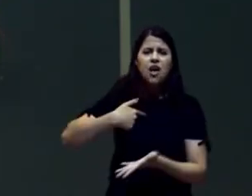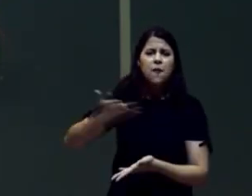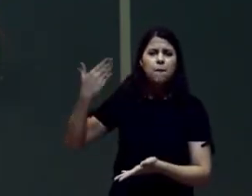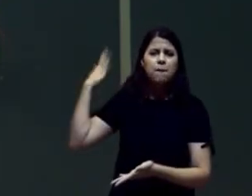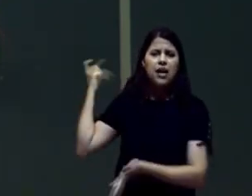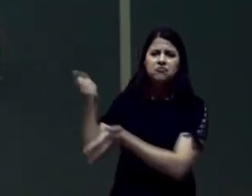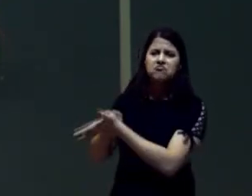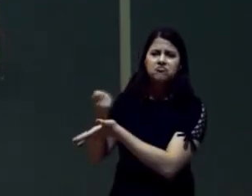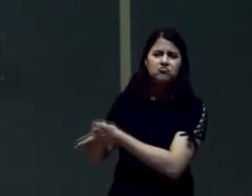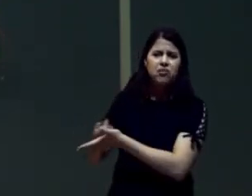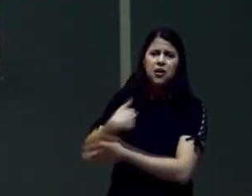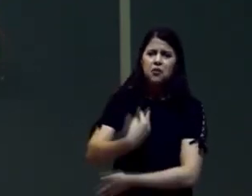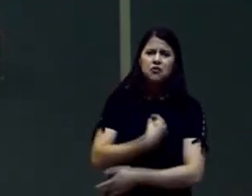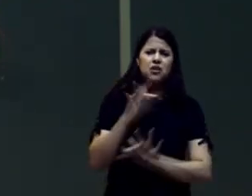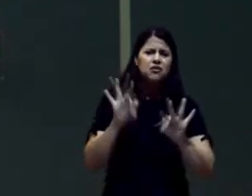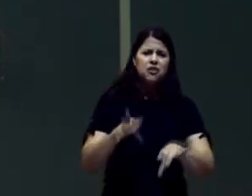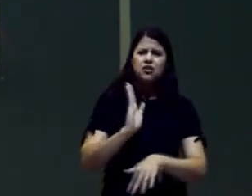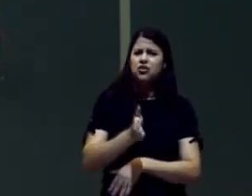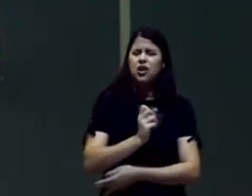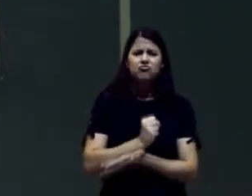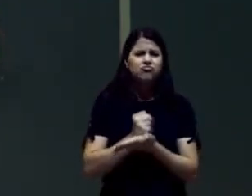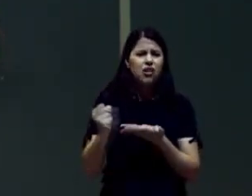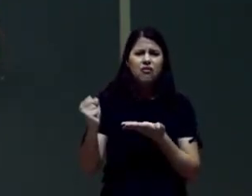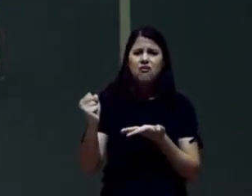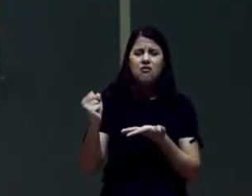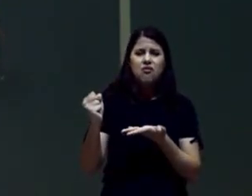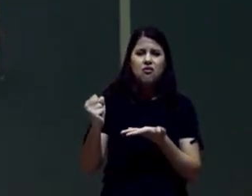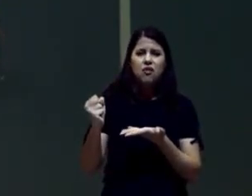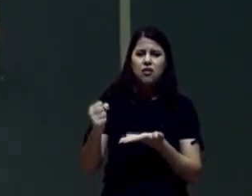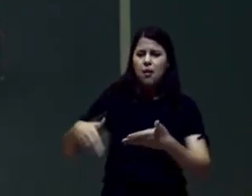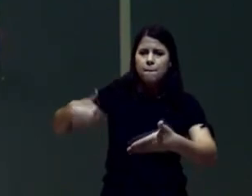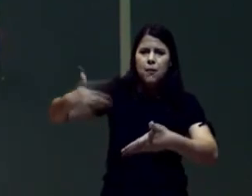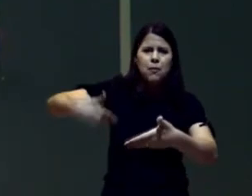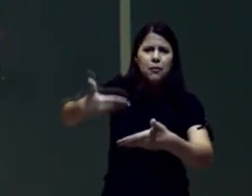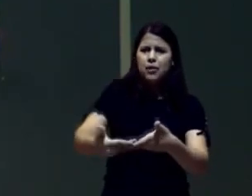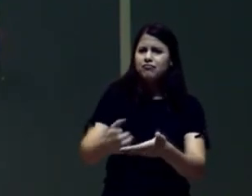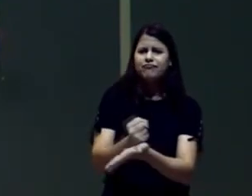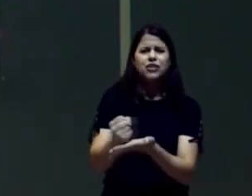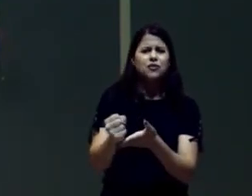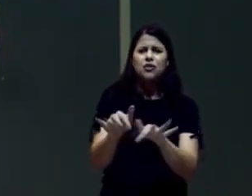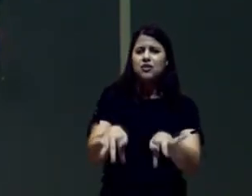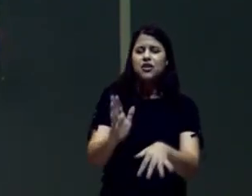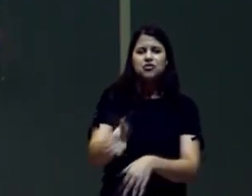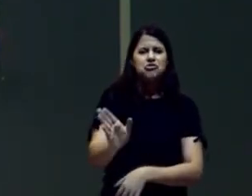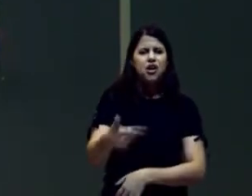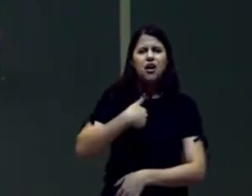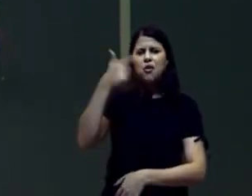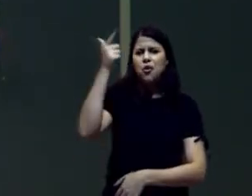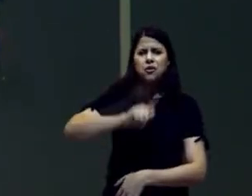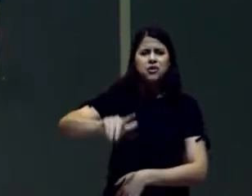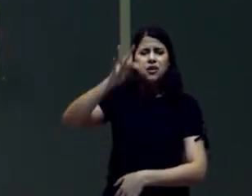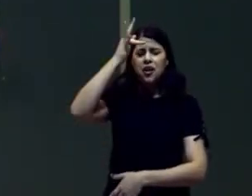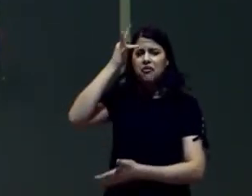combate acabou para mim, a carreira acabou para mim, eu completei a minha carreira, eu guardei